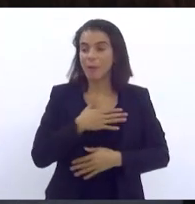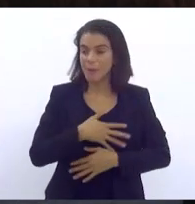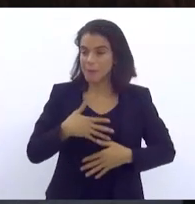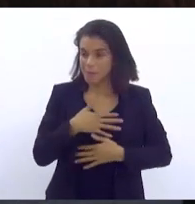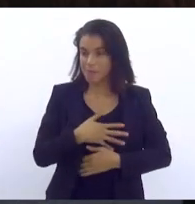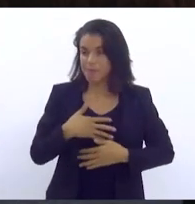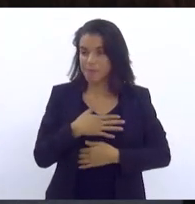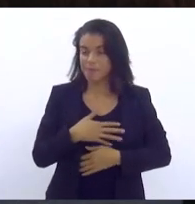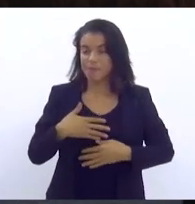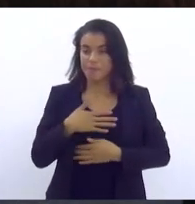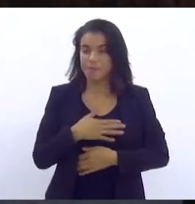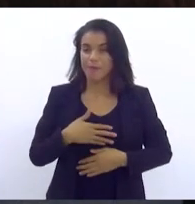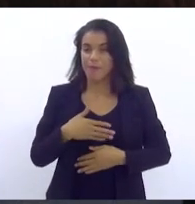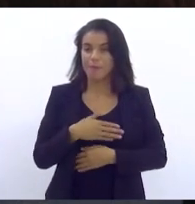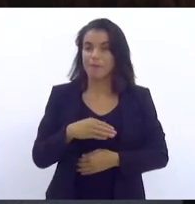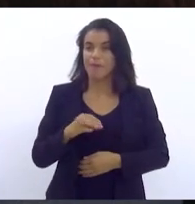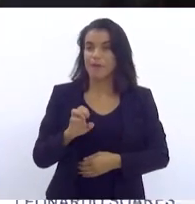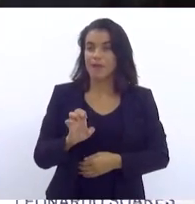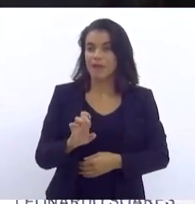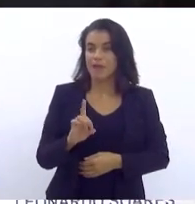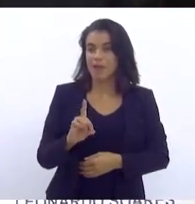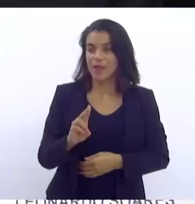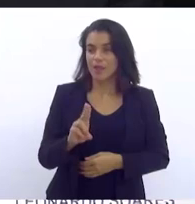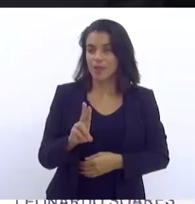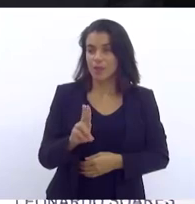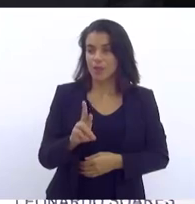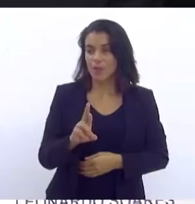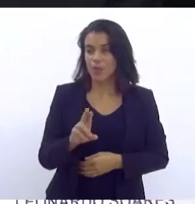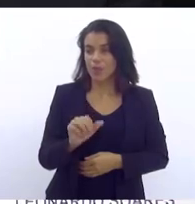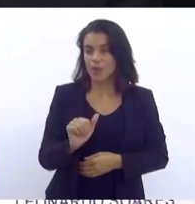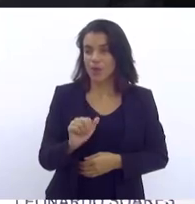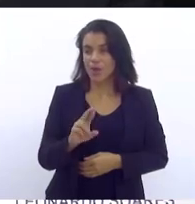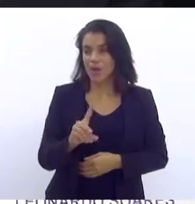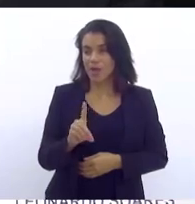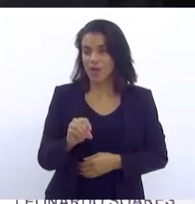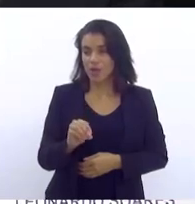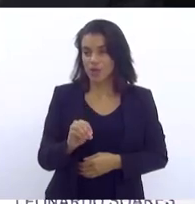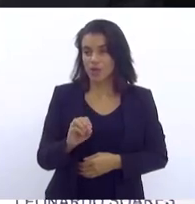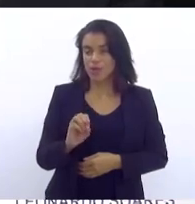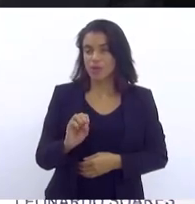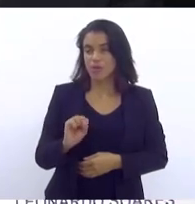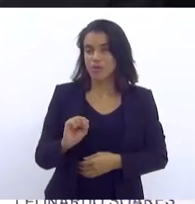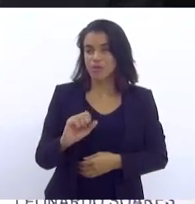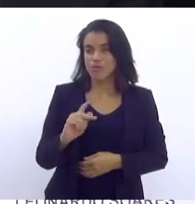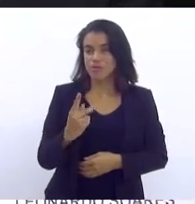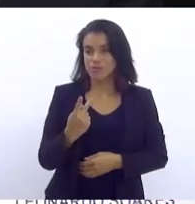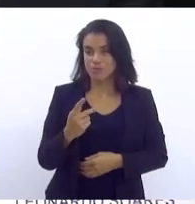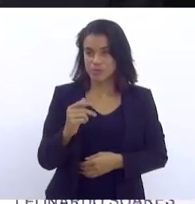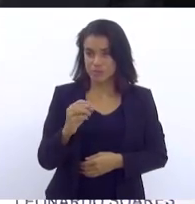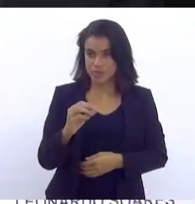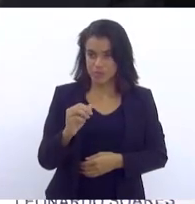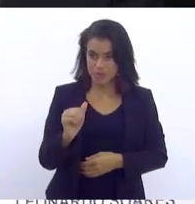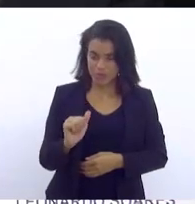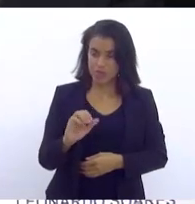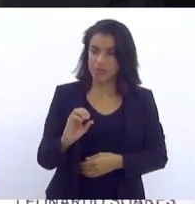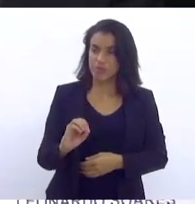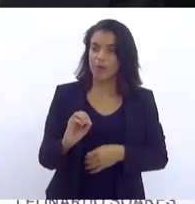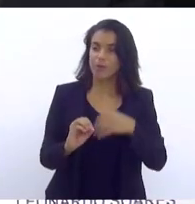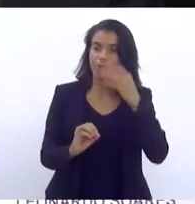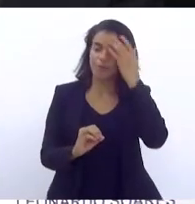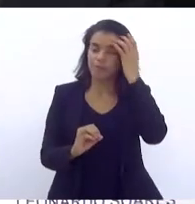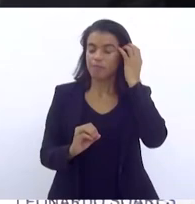o Eduardo chal já é um amigo já de alguma data que sempre eh travou lutas